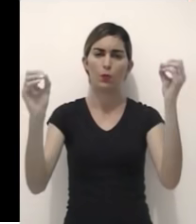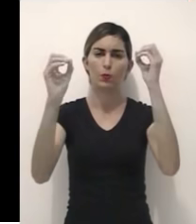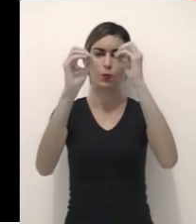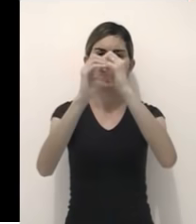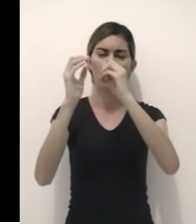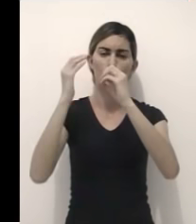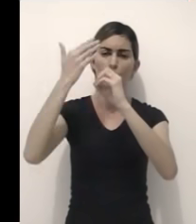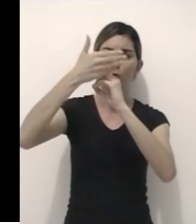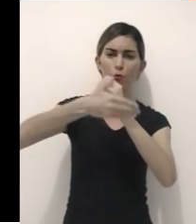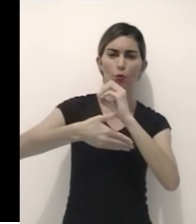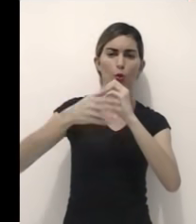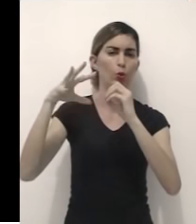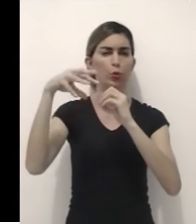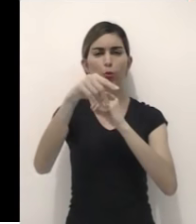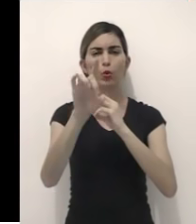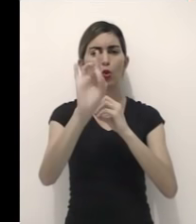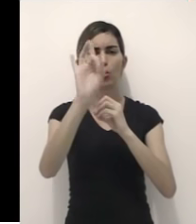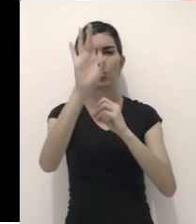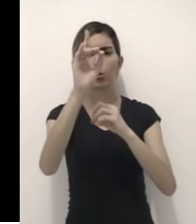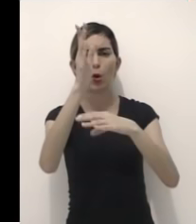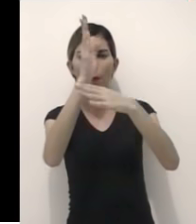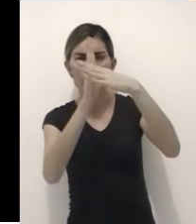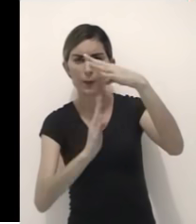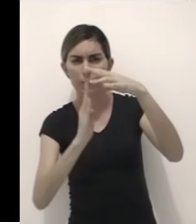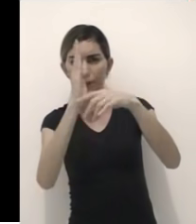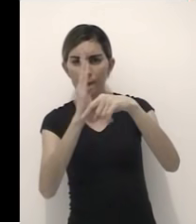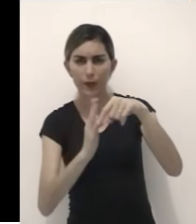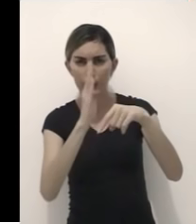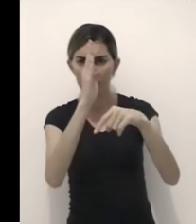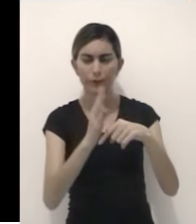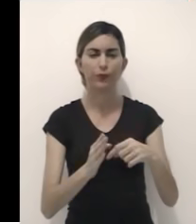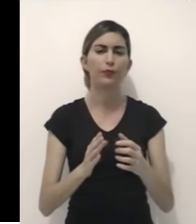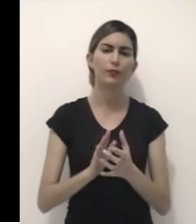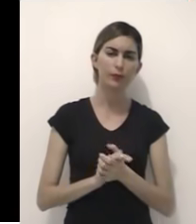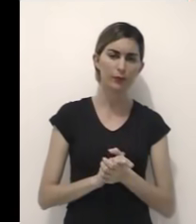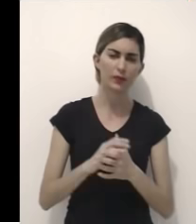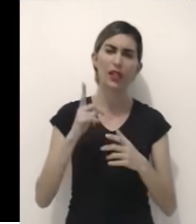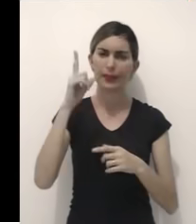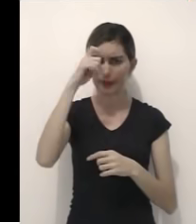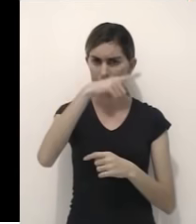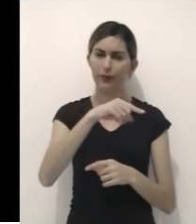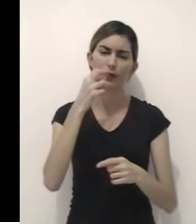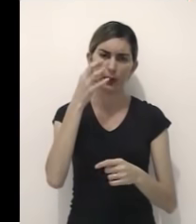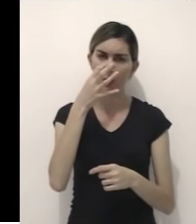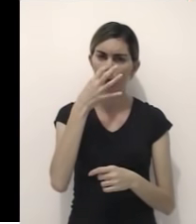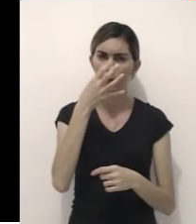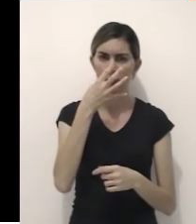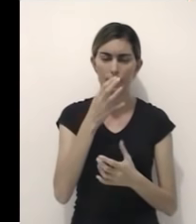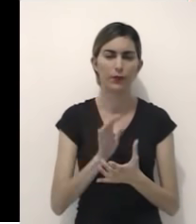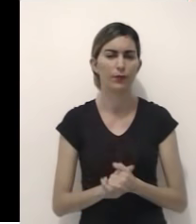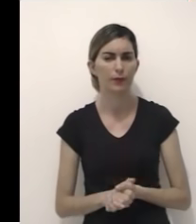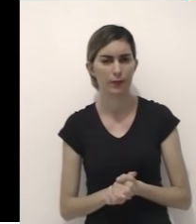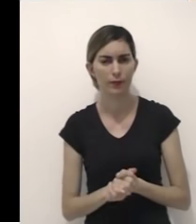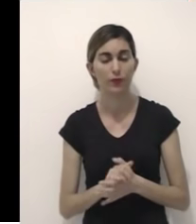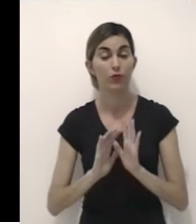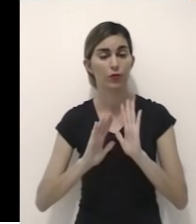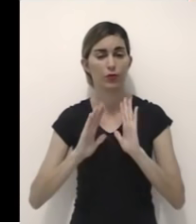lunar total. Vamos ter apenas eclipse do tipo penumbral, que é difícil de ser